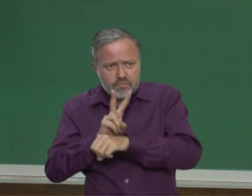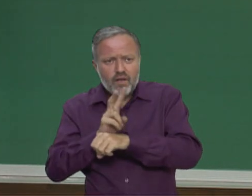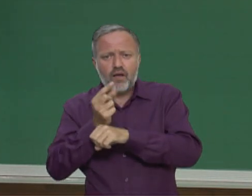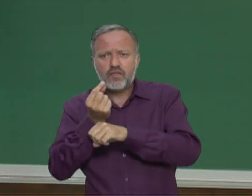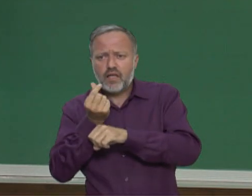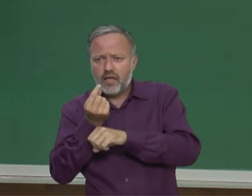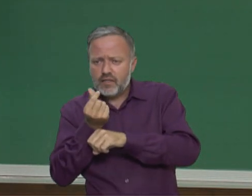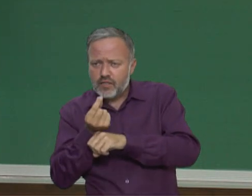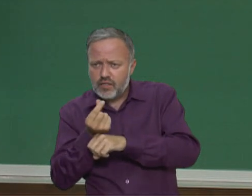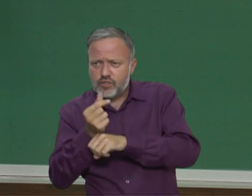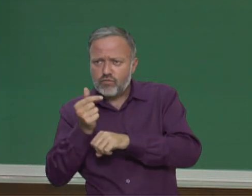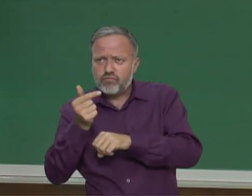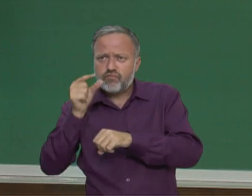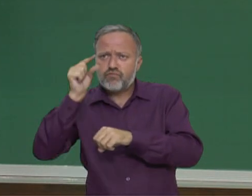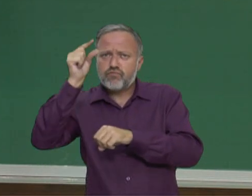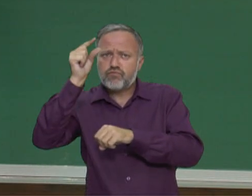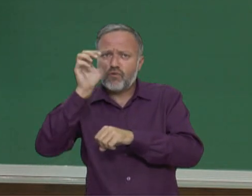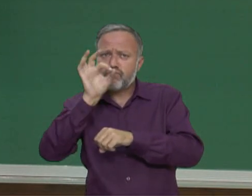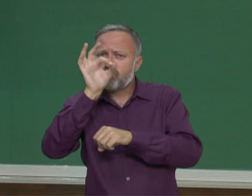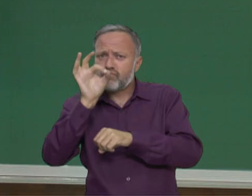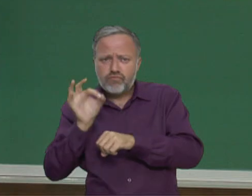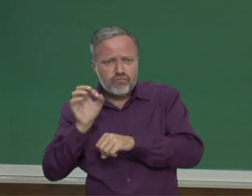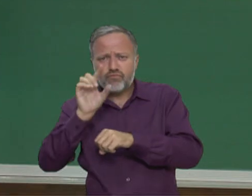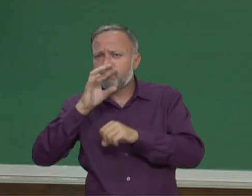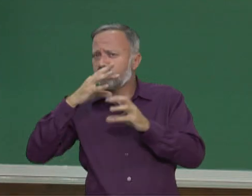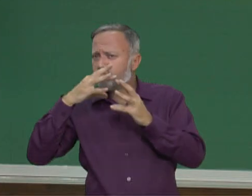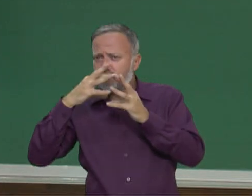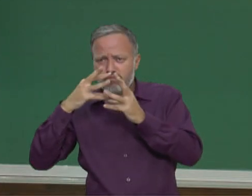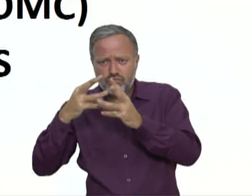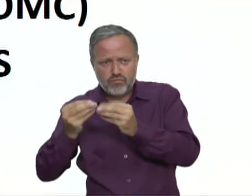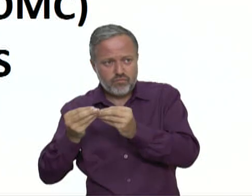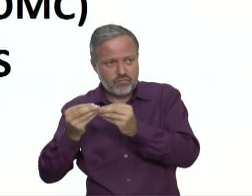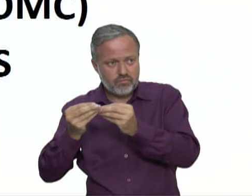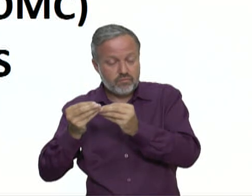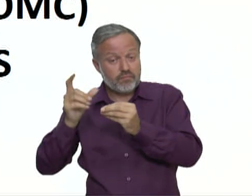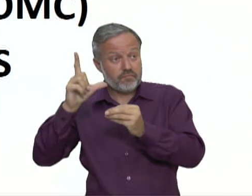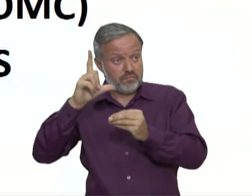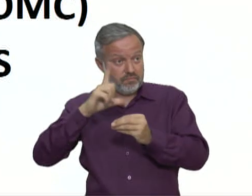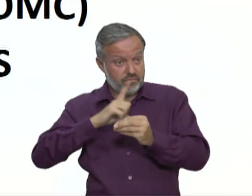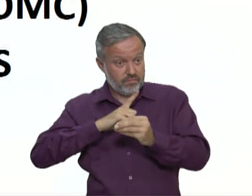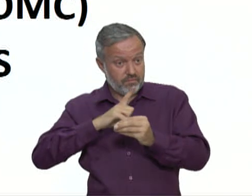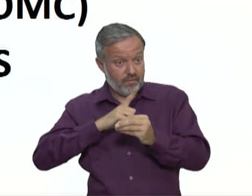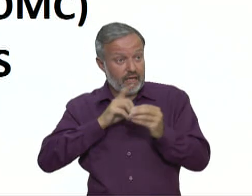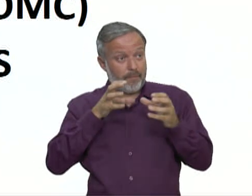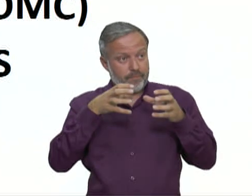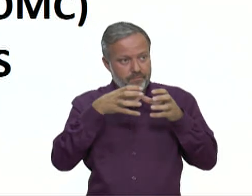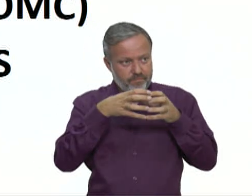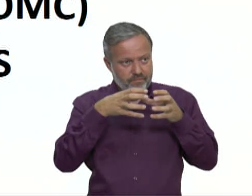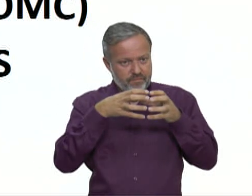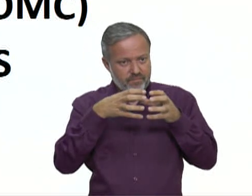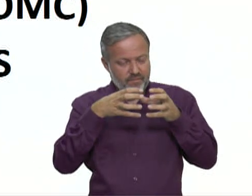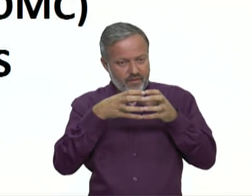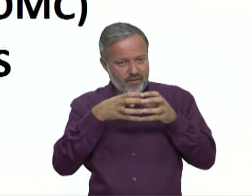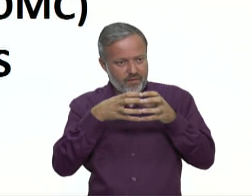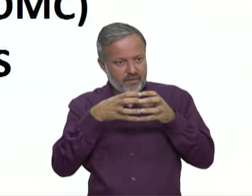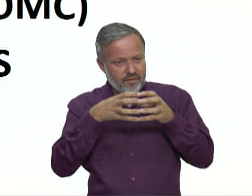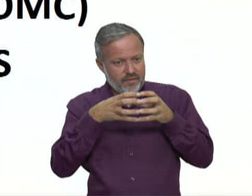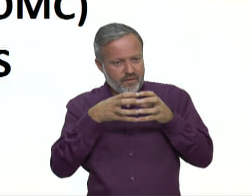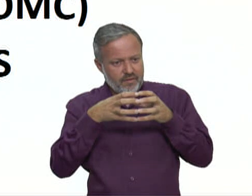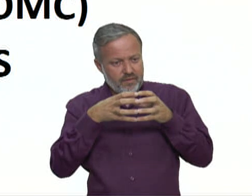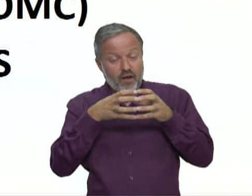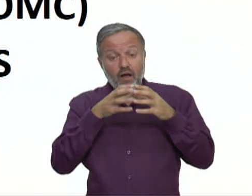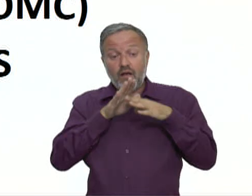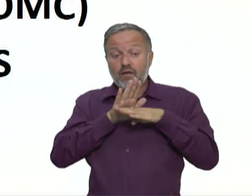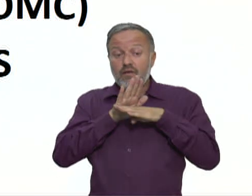tarifas, taxas, toda essa parte de circulação, né, de valores. Existem grupos que vão a